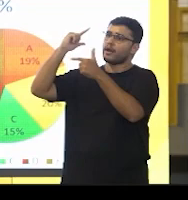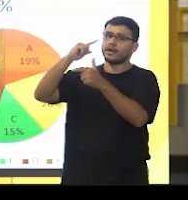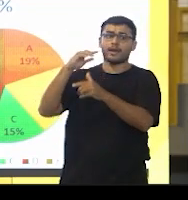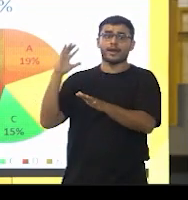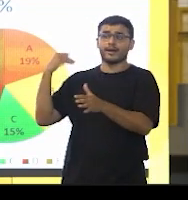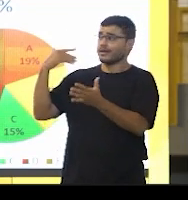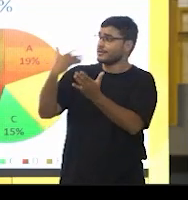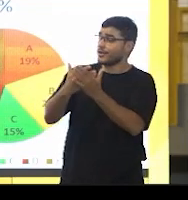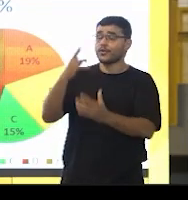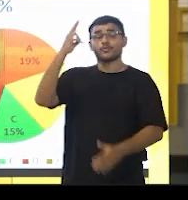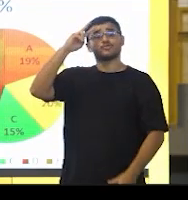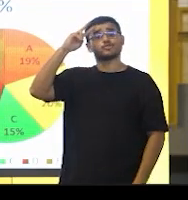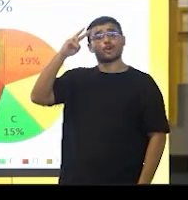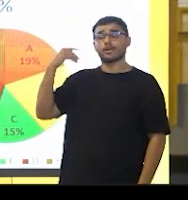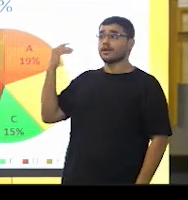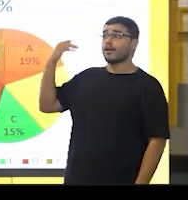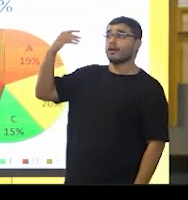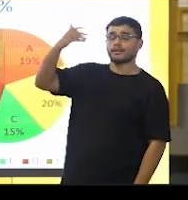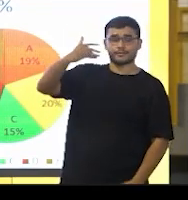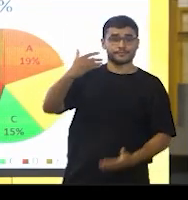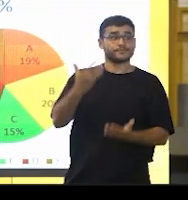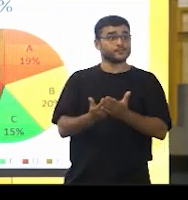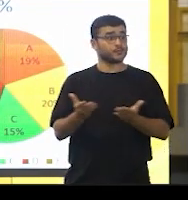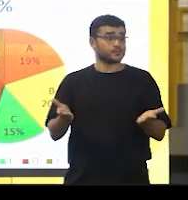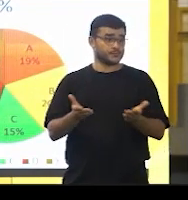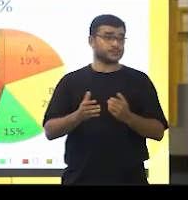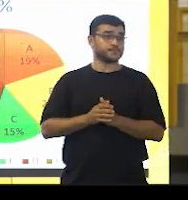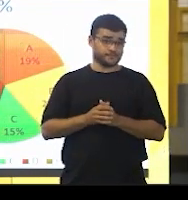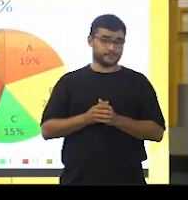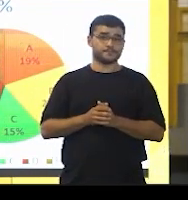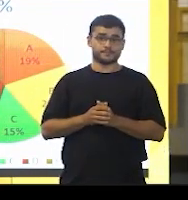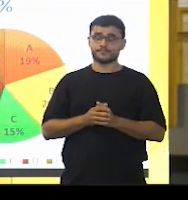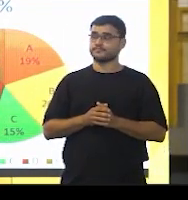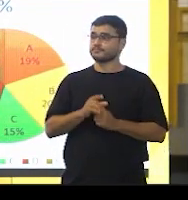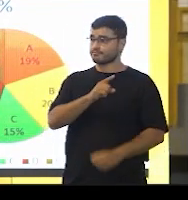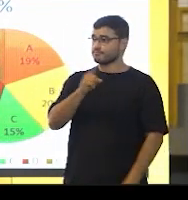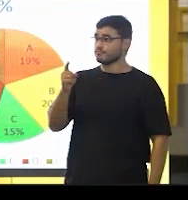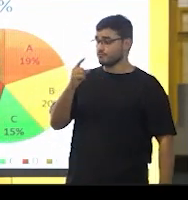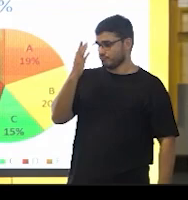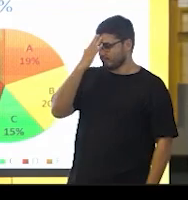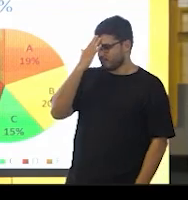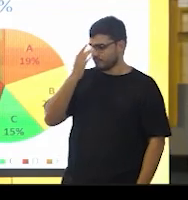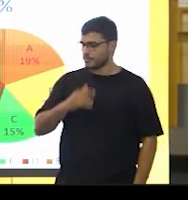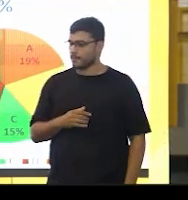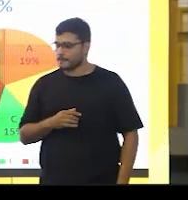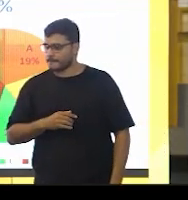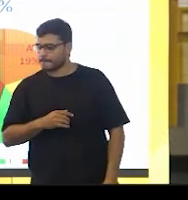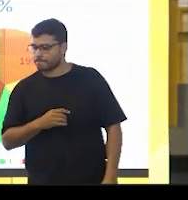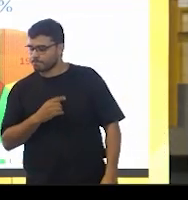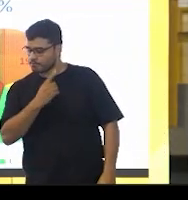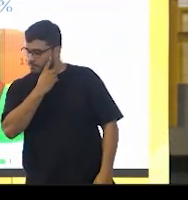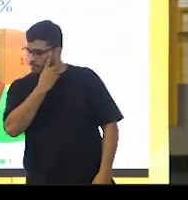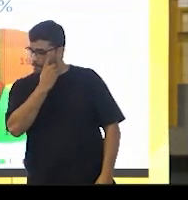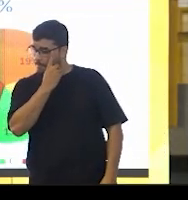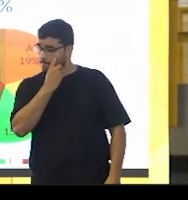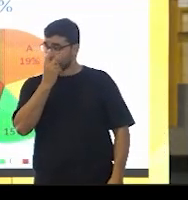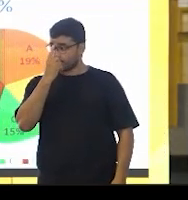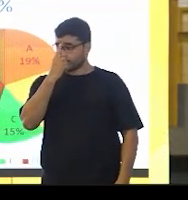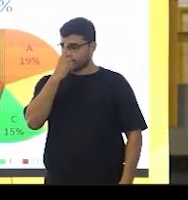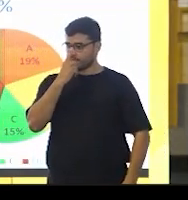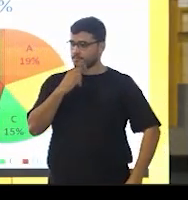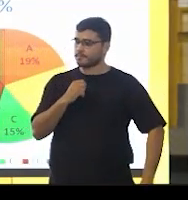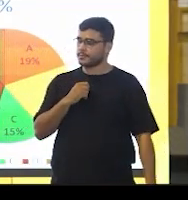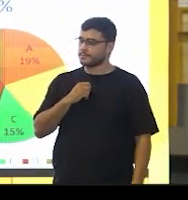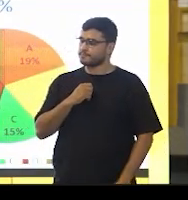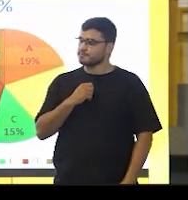usamos essa palavra. Marley, vamos ler o texto? Vamos ler o texto, concentra comigo no texto, ó. Entretanto, nosso